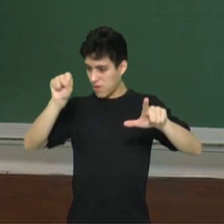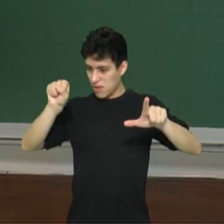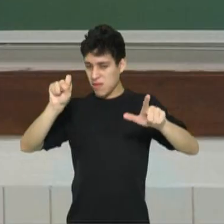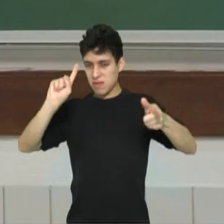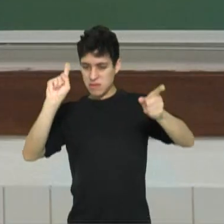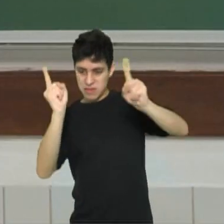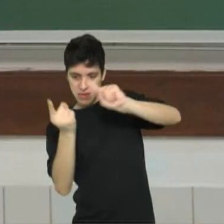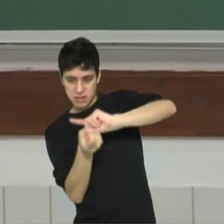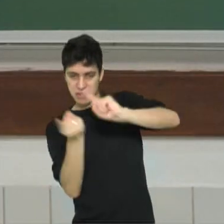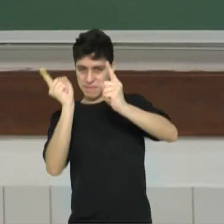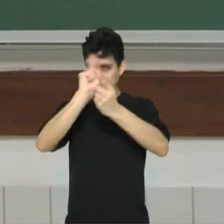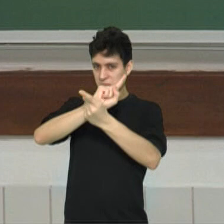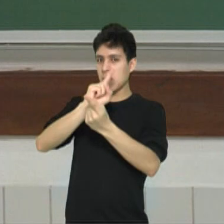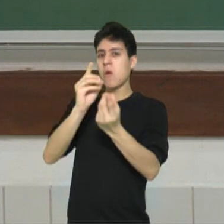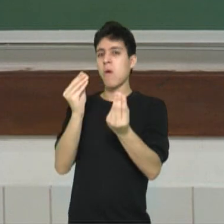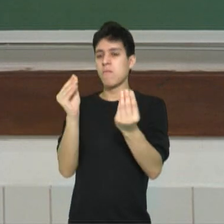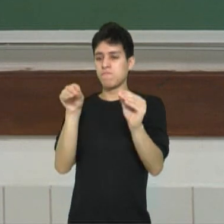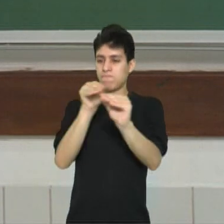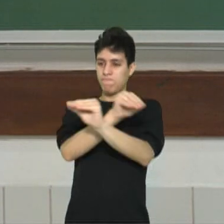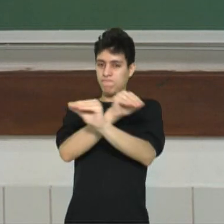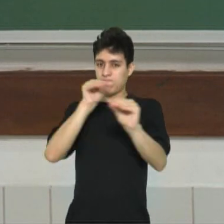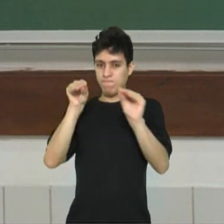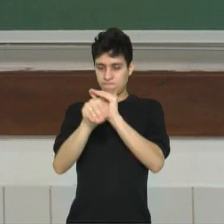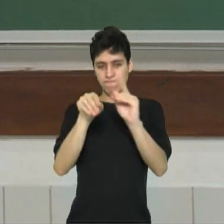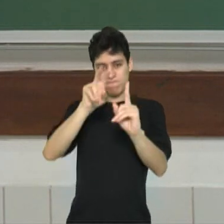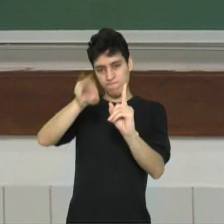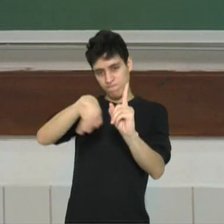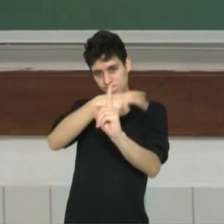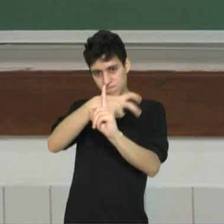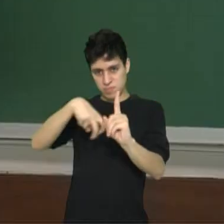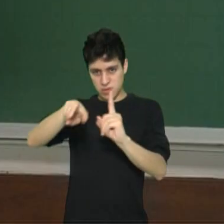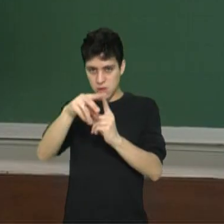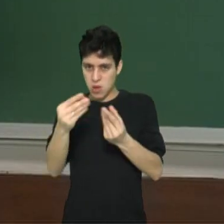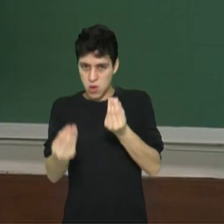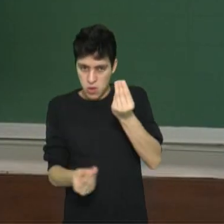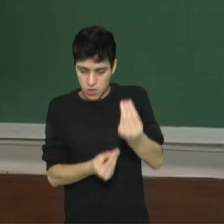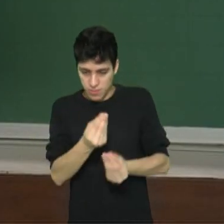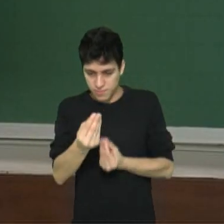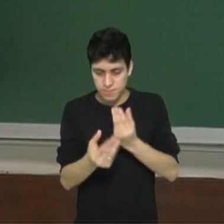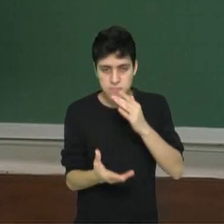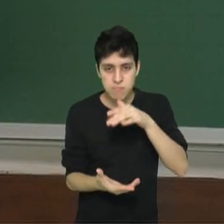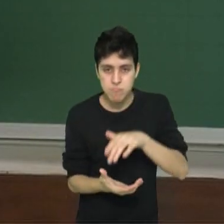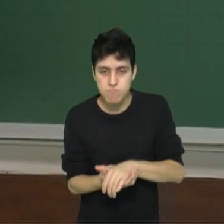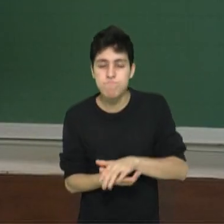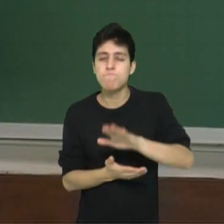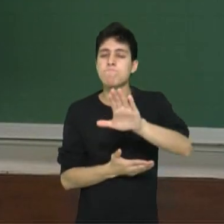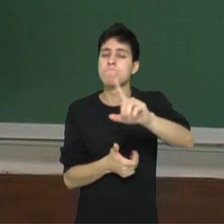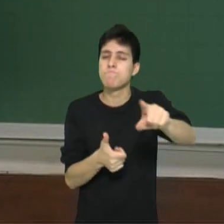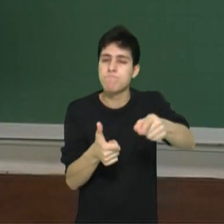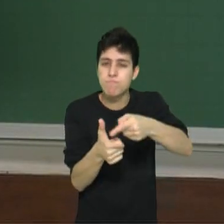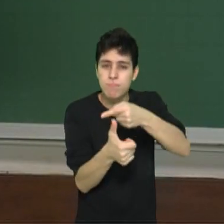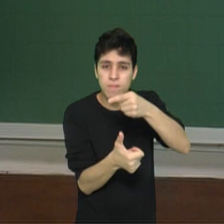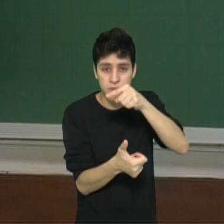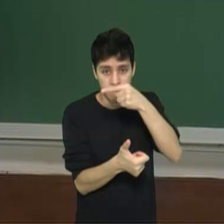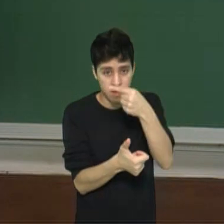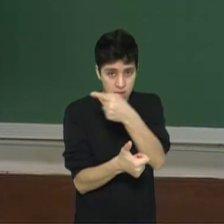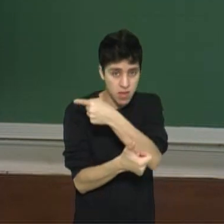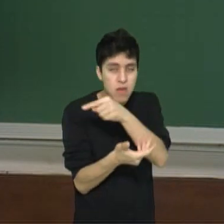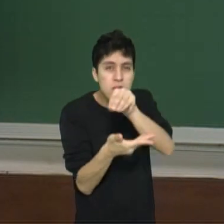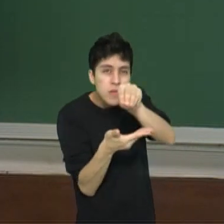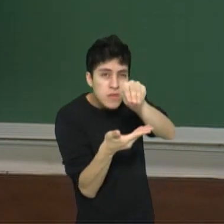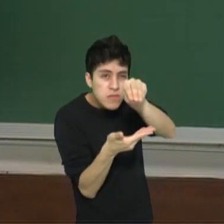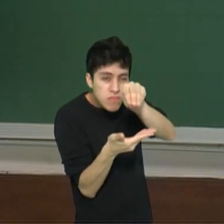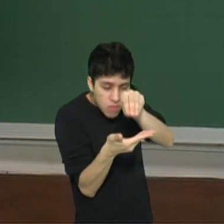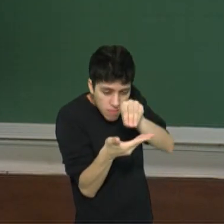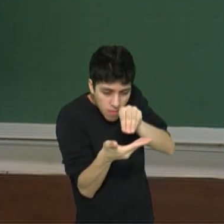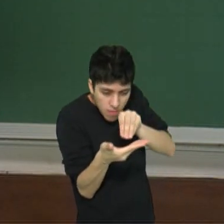bem simples na realidade, tá? O que que você precisa fazer? Guarda aí, anota isso aqui no seu formulário,